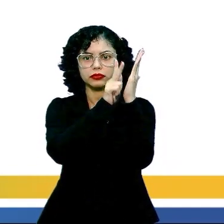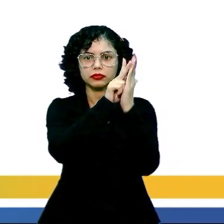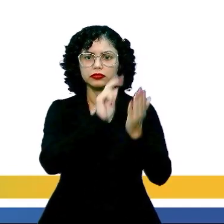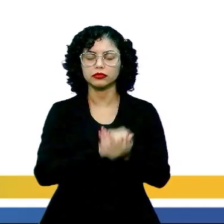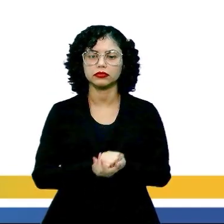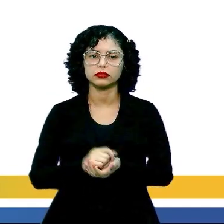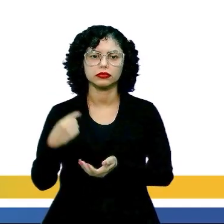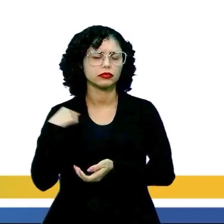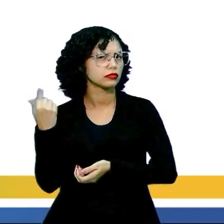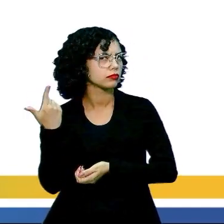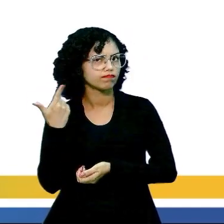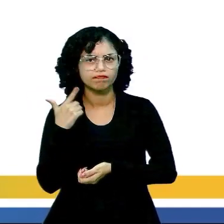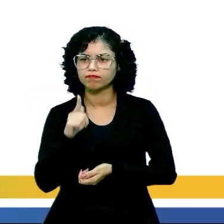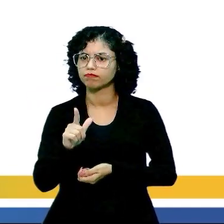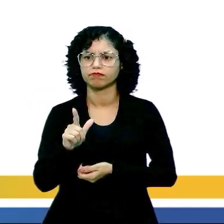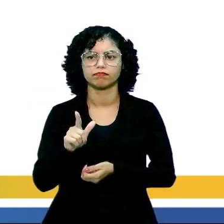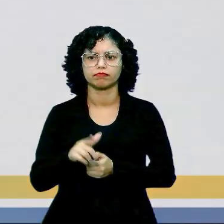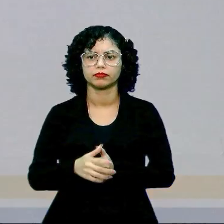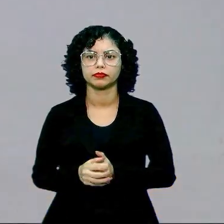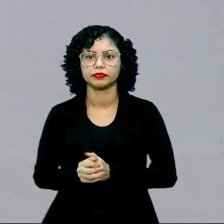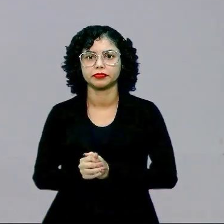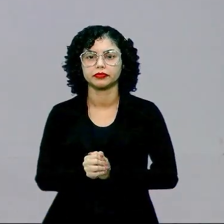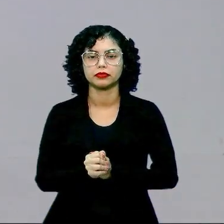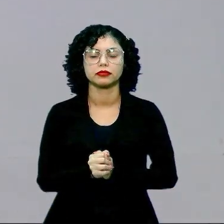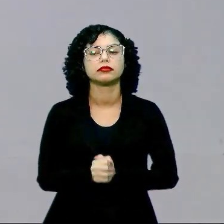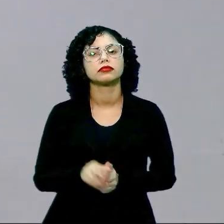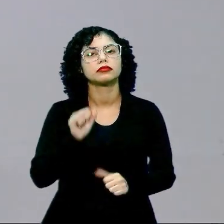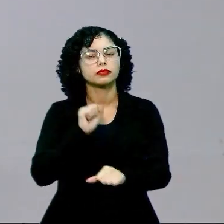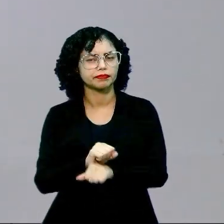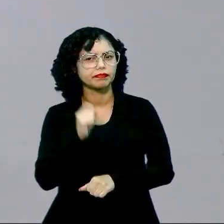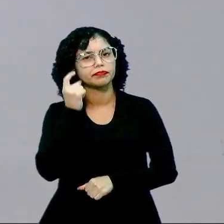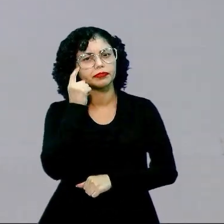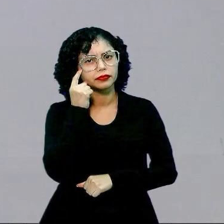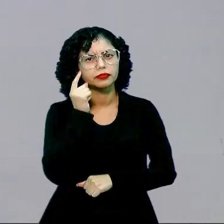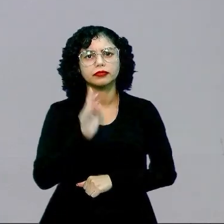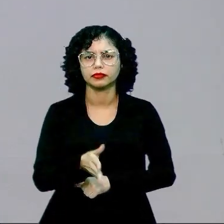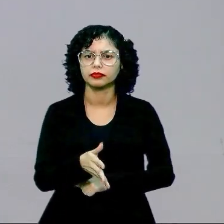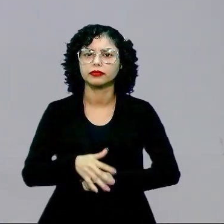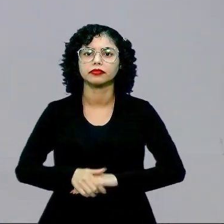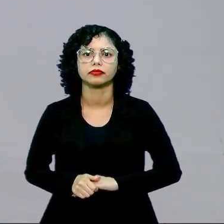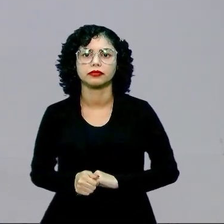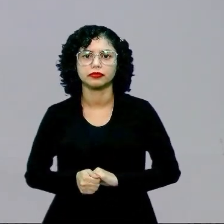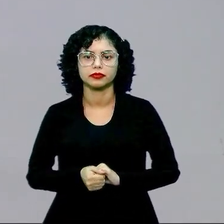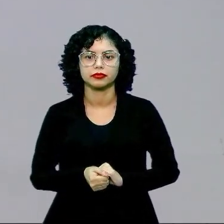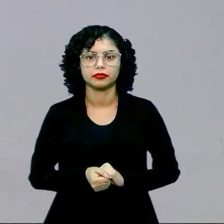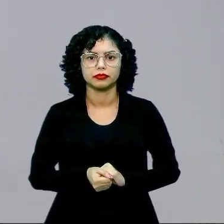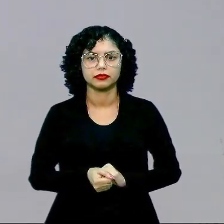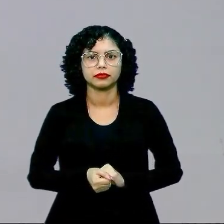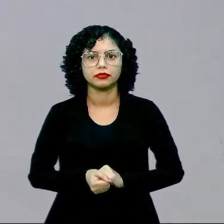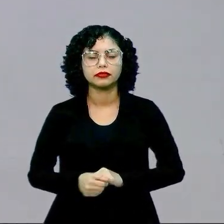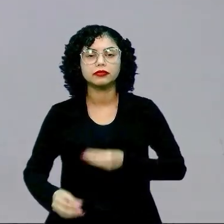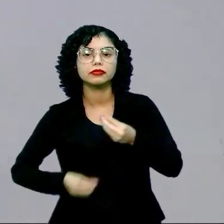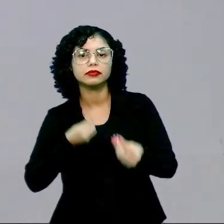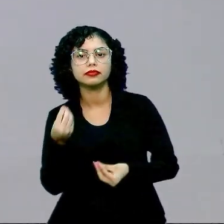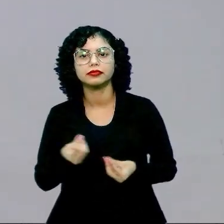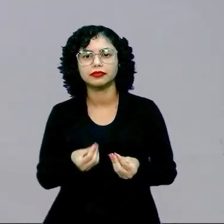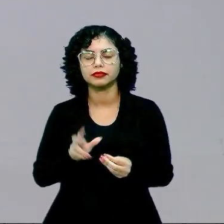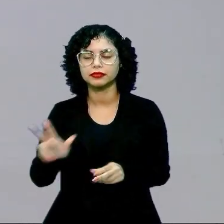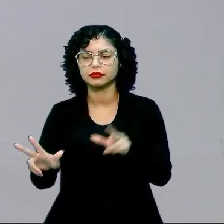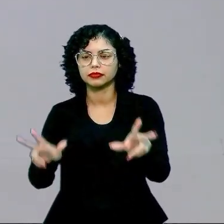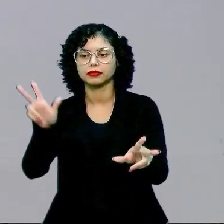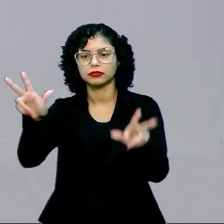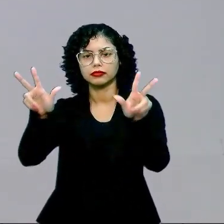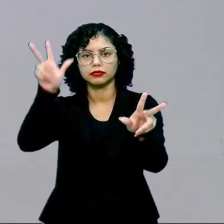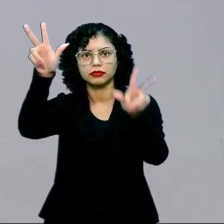parede e nós não conseguimos? Você já parou para pensar nisso? Será como seria legal se